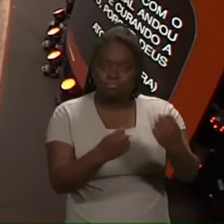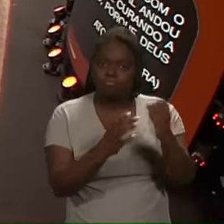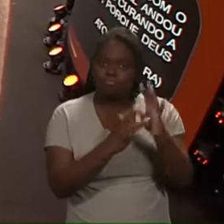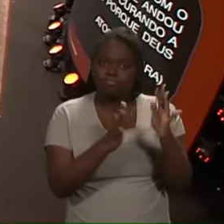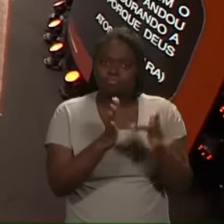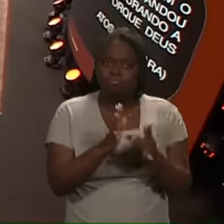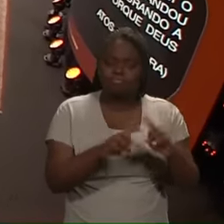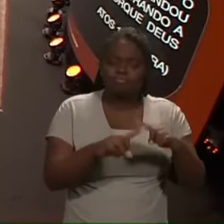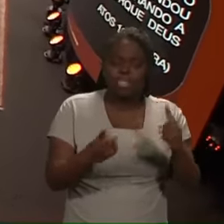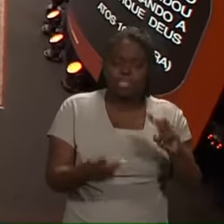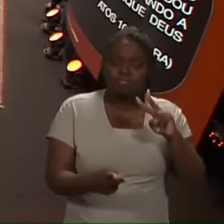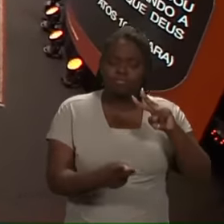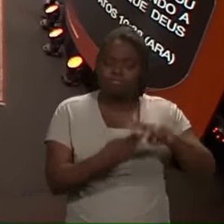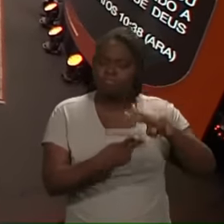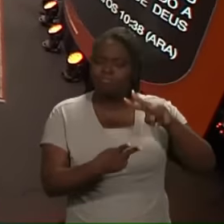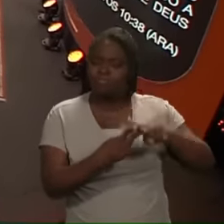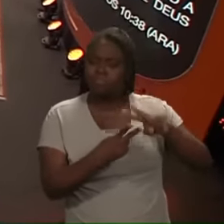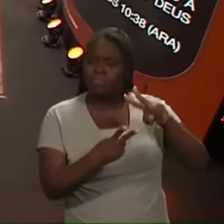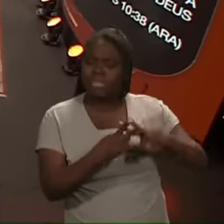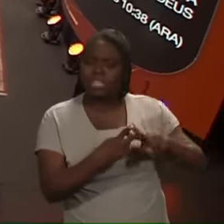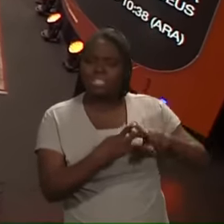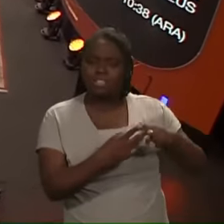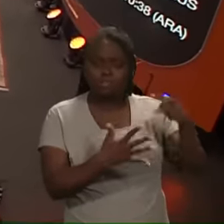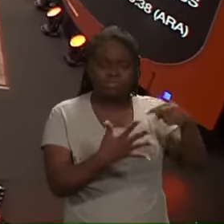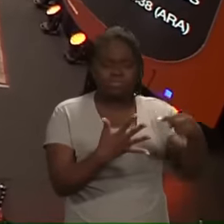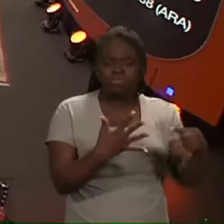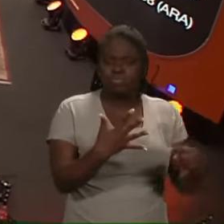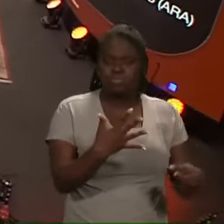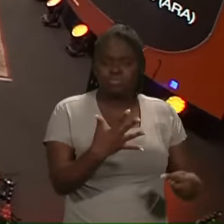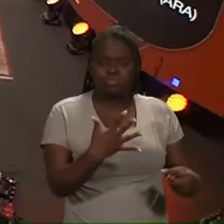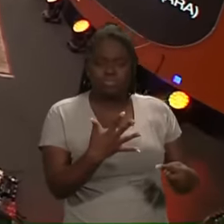tão presas a tantas outras coisas.